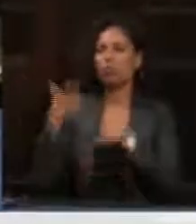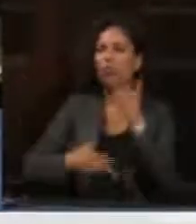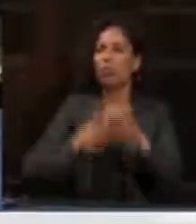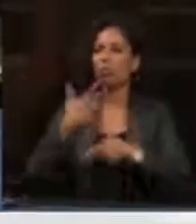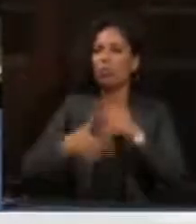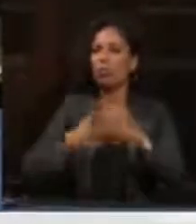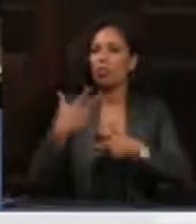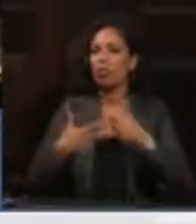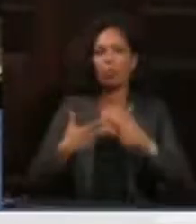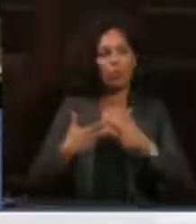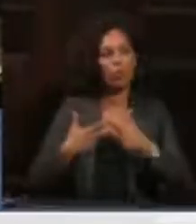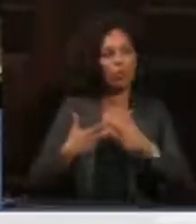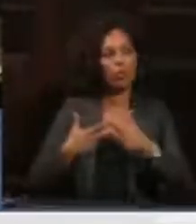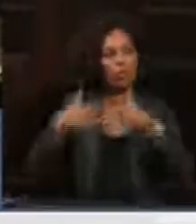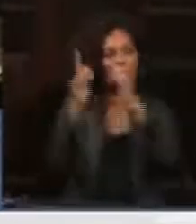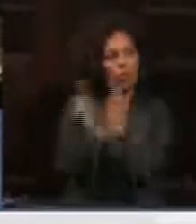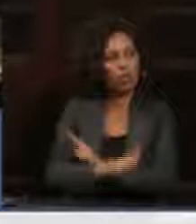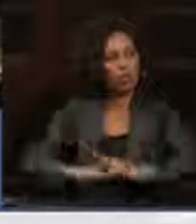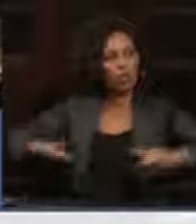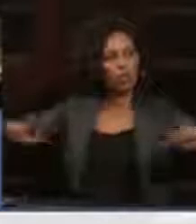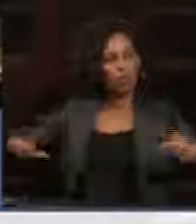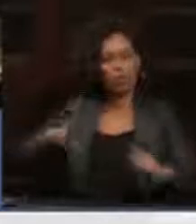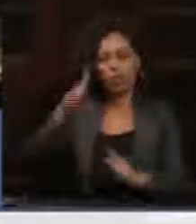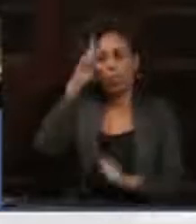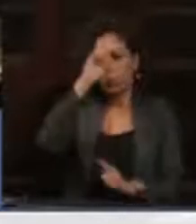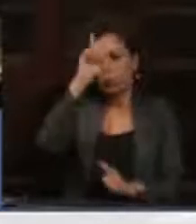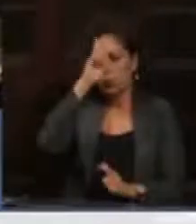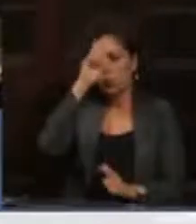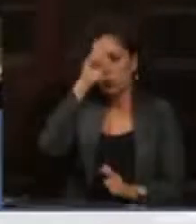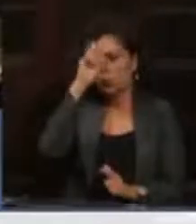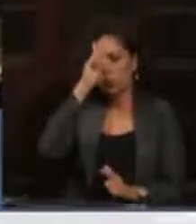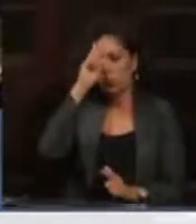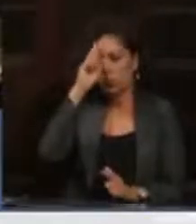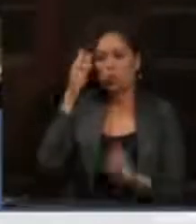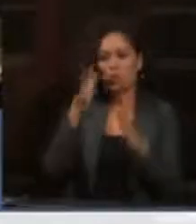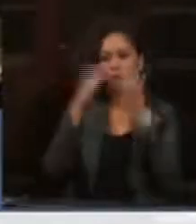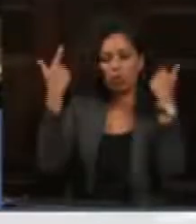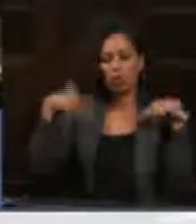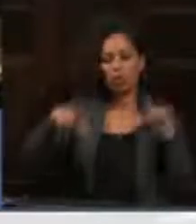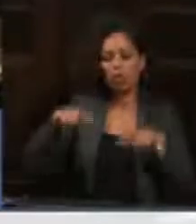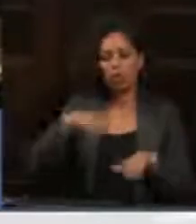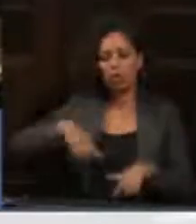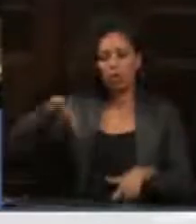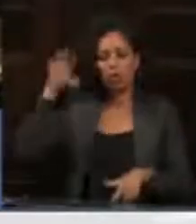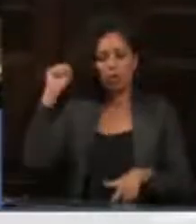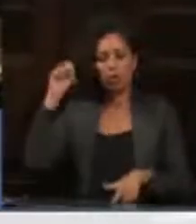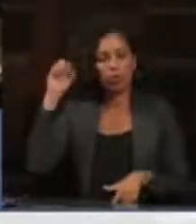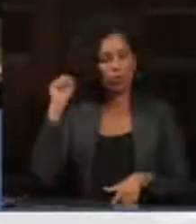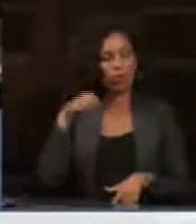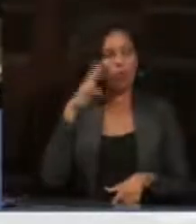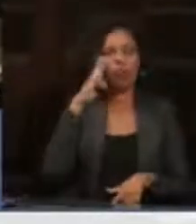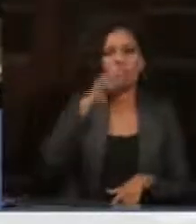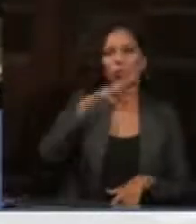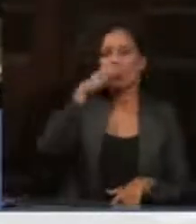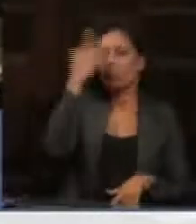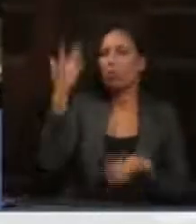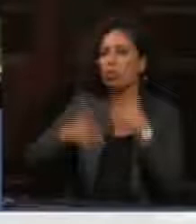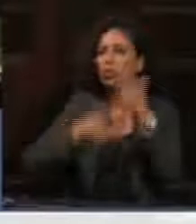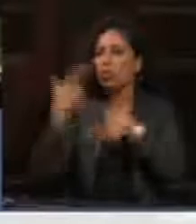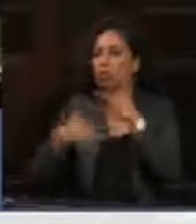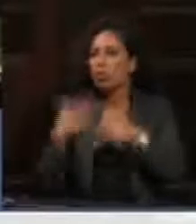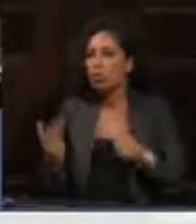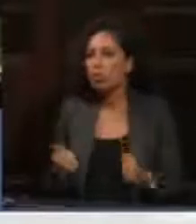audiência, que cresce a cada dia na TV Alerj. A gente já recebe retorno de que a gente